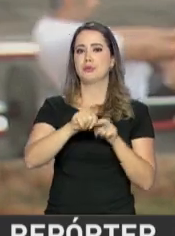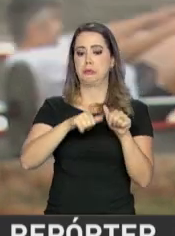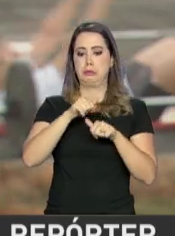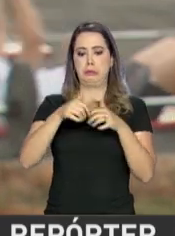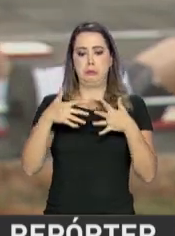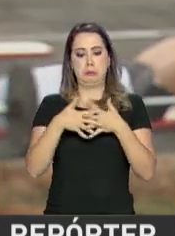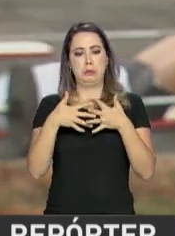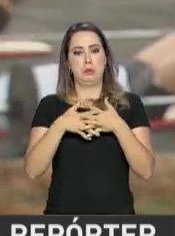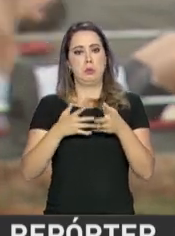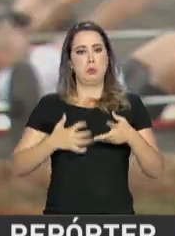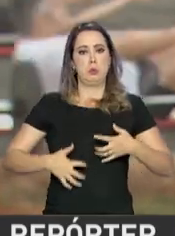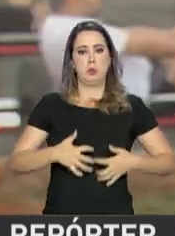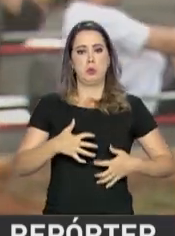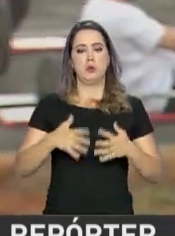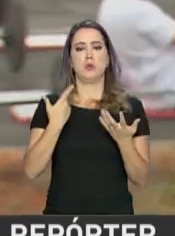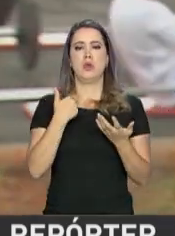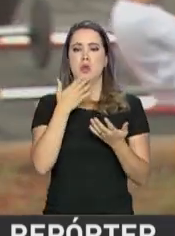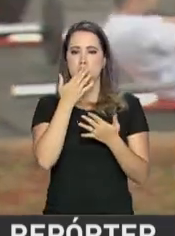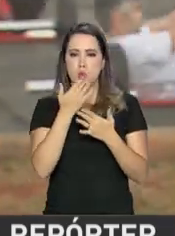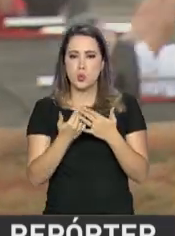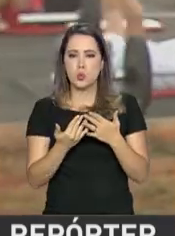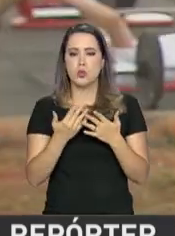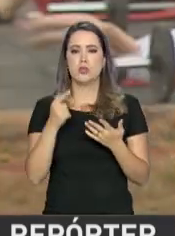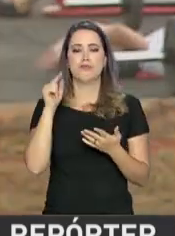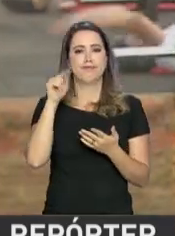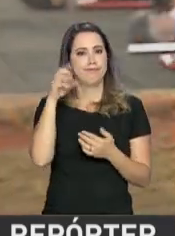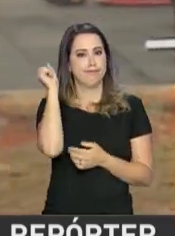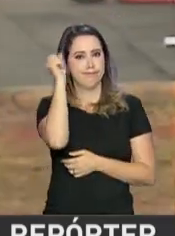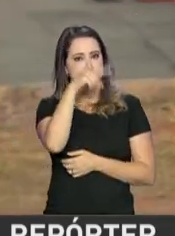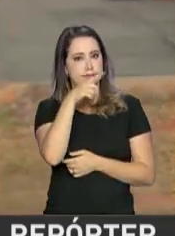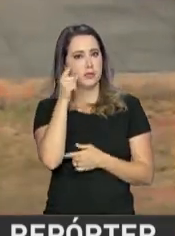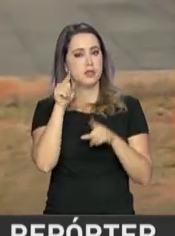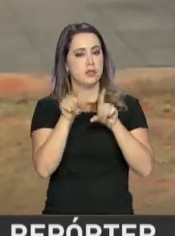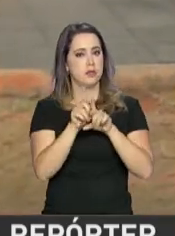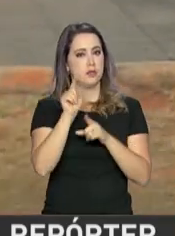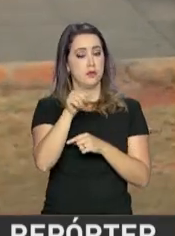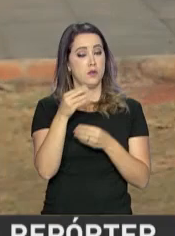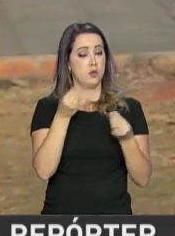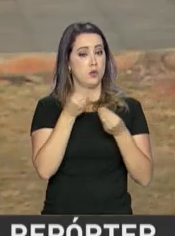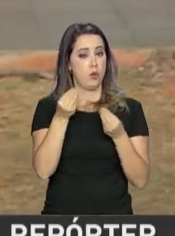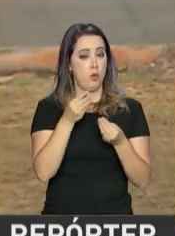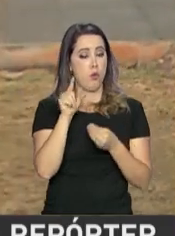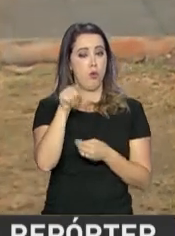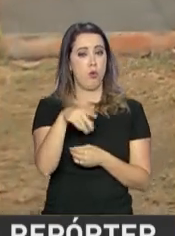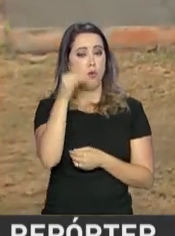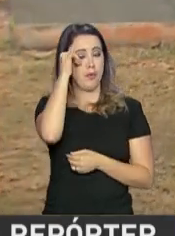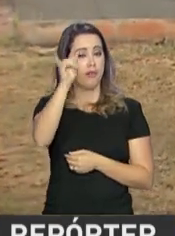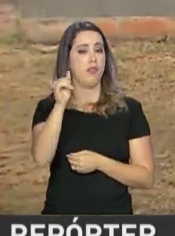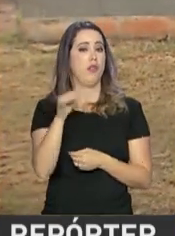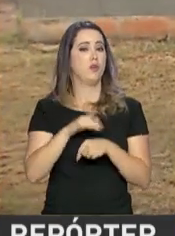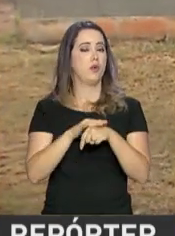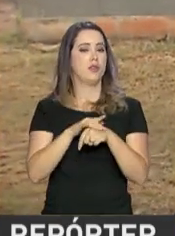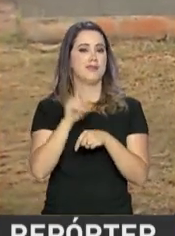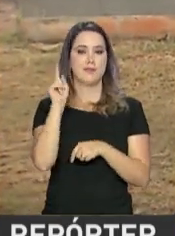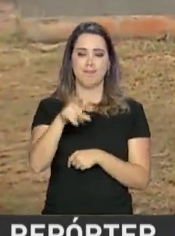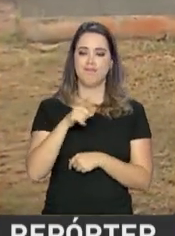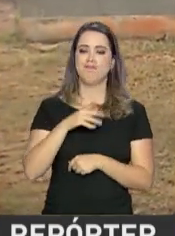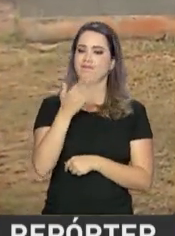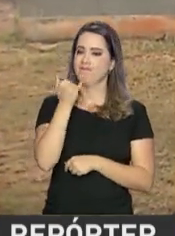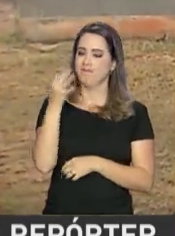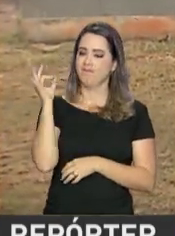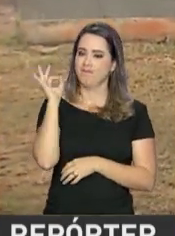ou seja açúcar no sangue e uma das formas de prevenção da doença é manter bons hábitos alimentares